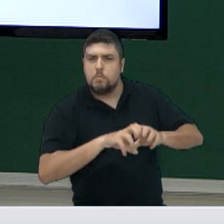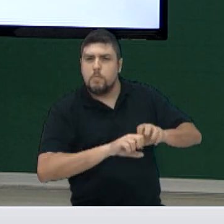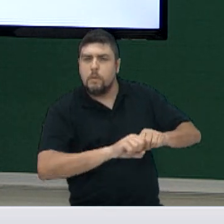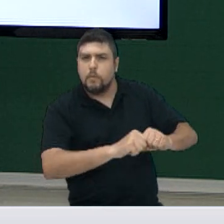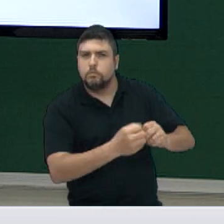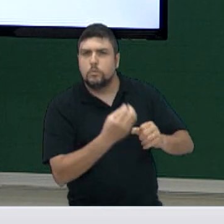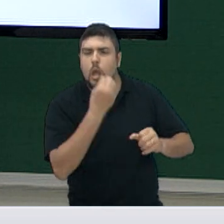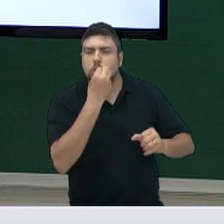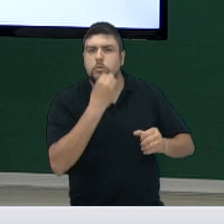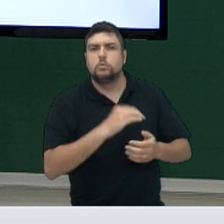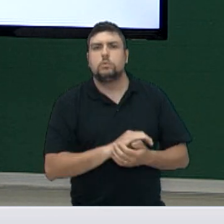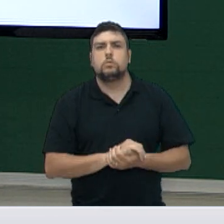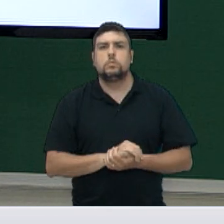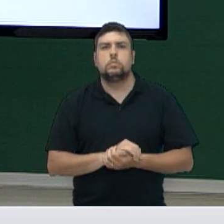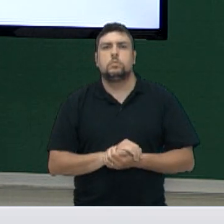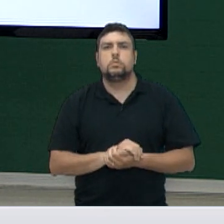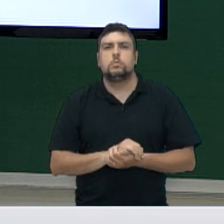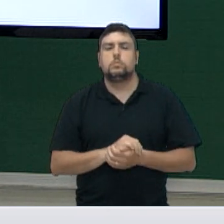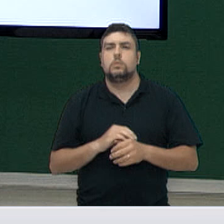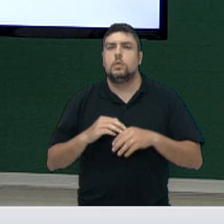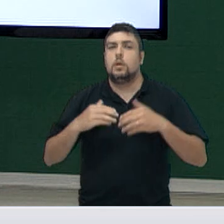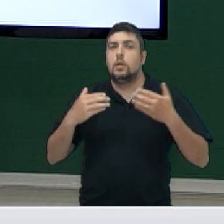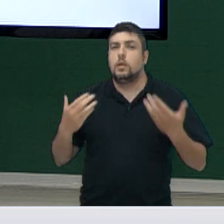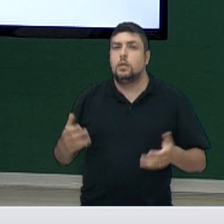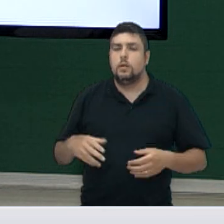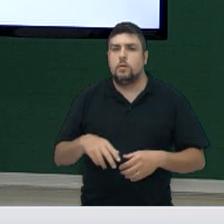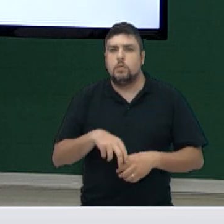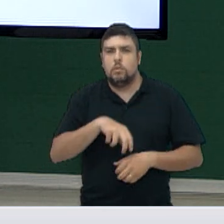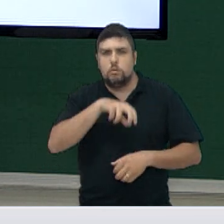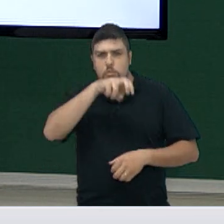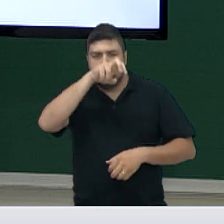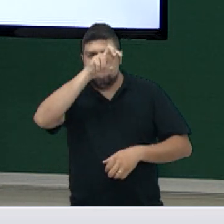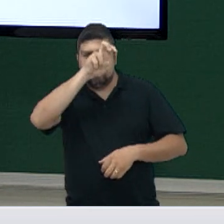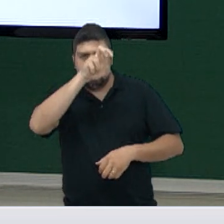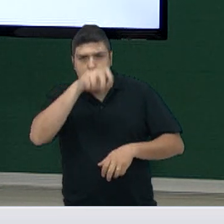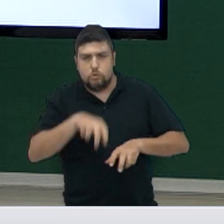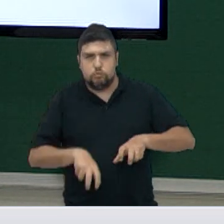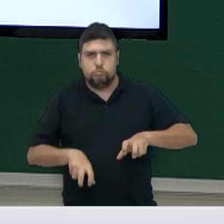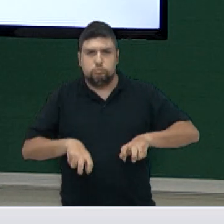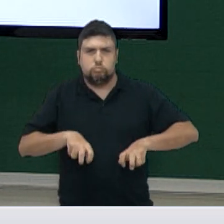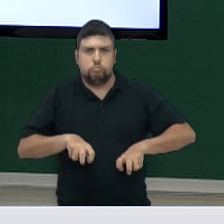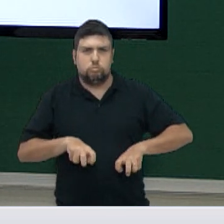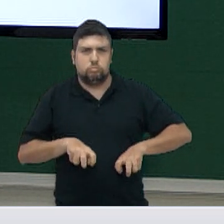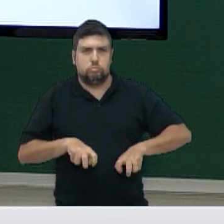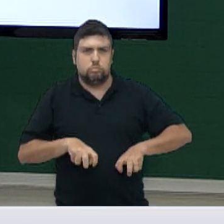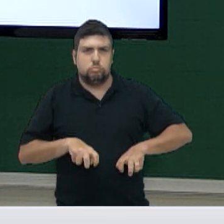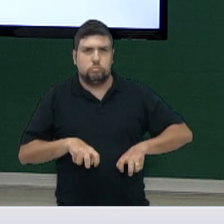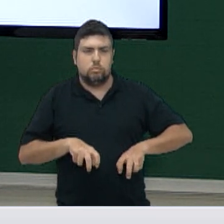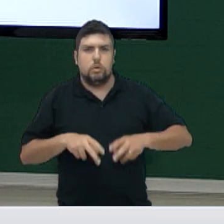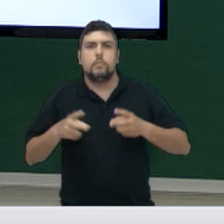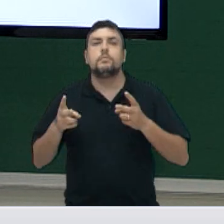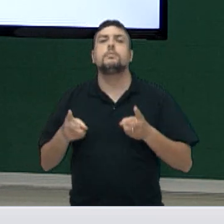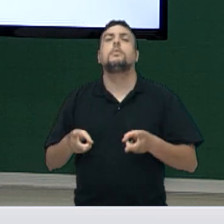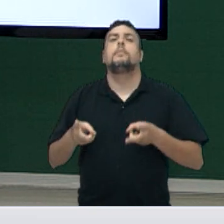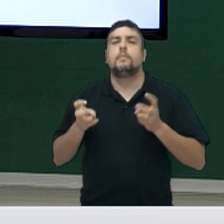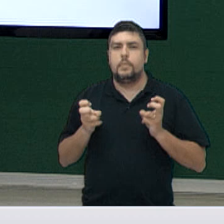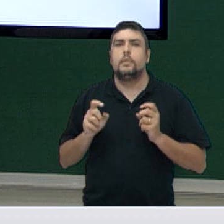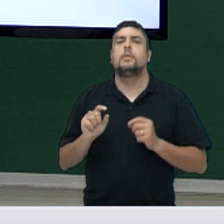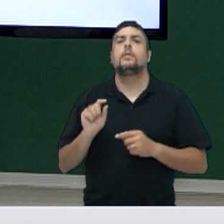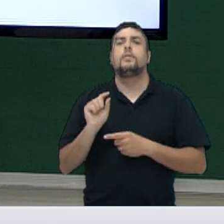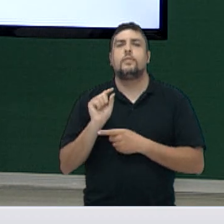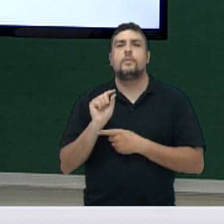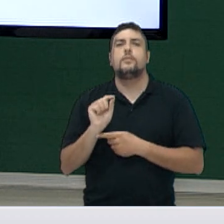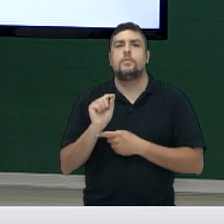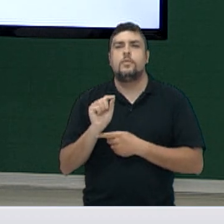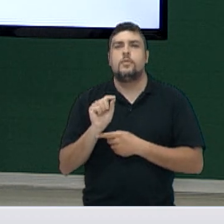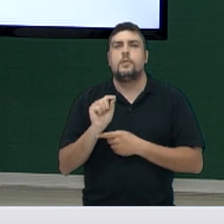a presença das aves de rapina, nós já compreendemos que a